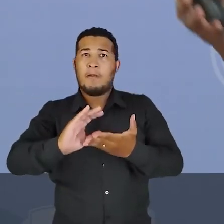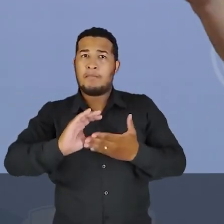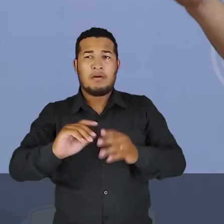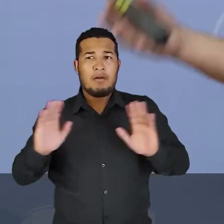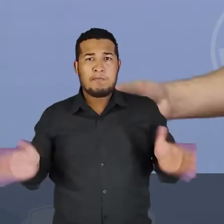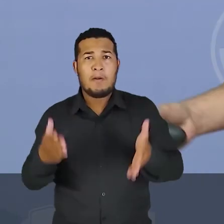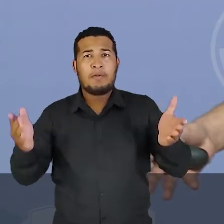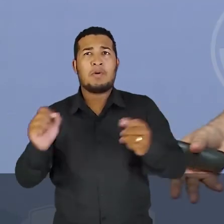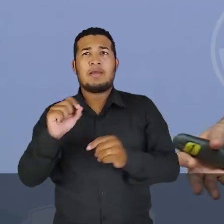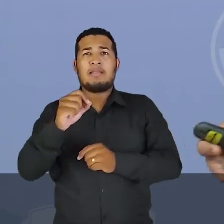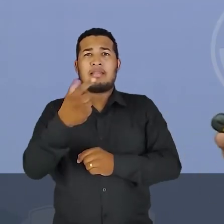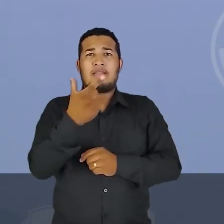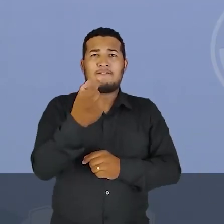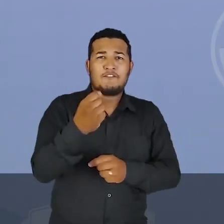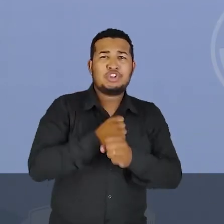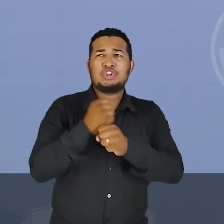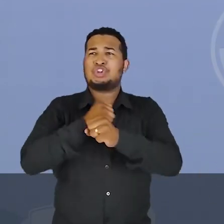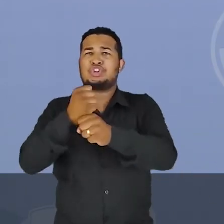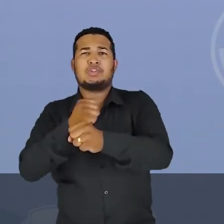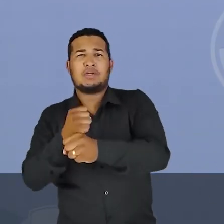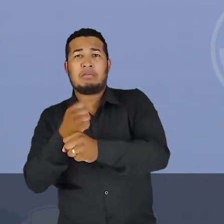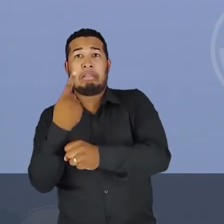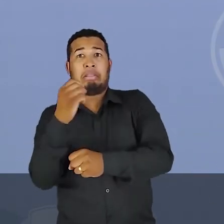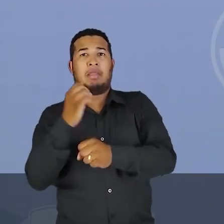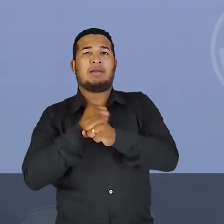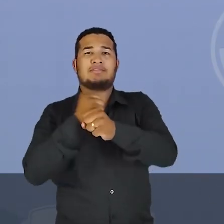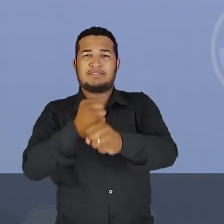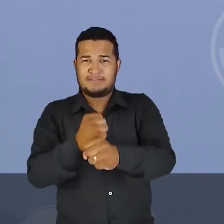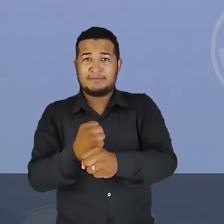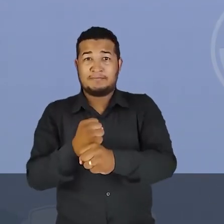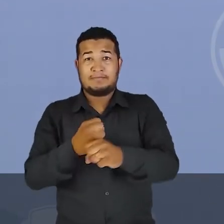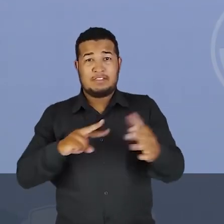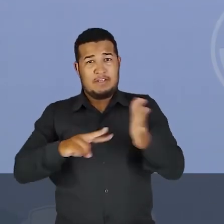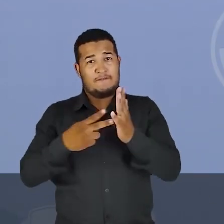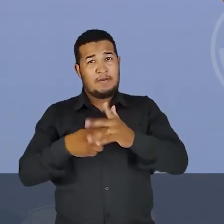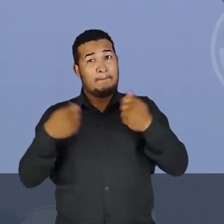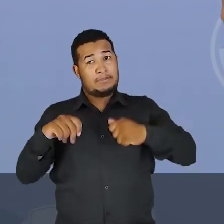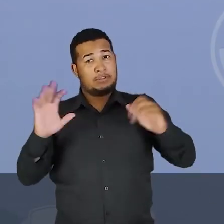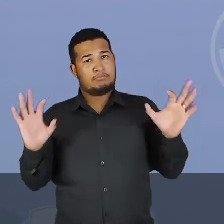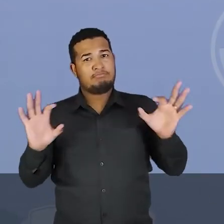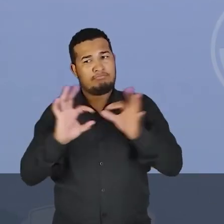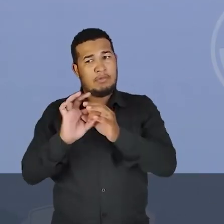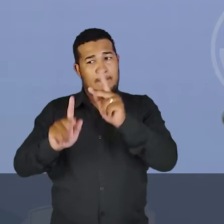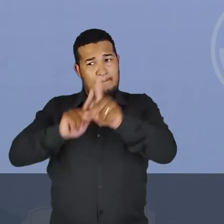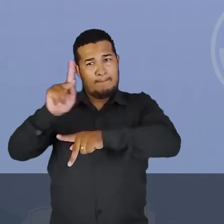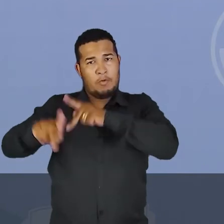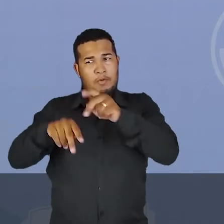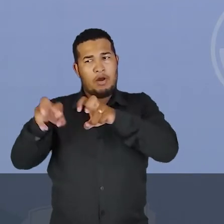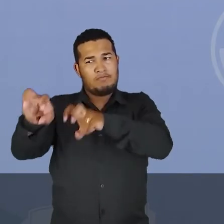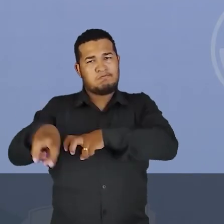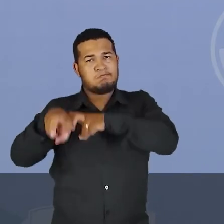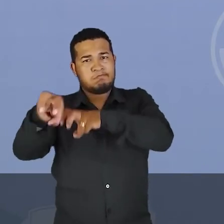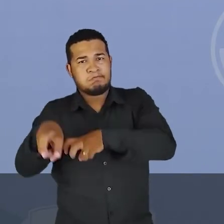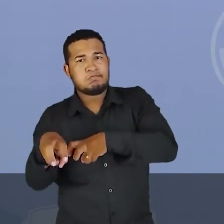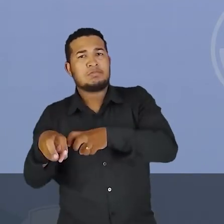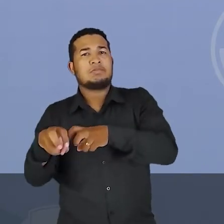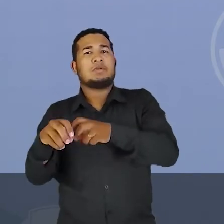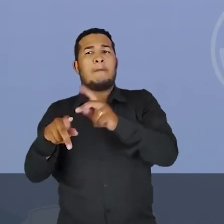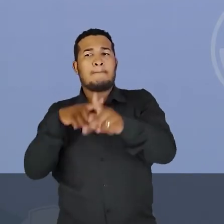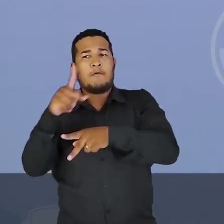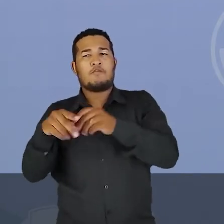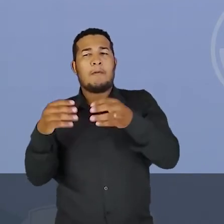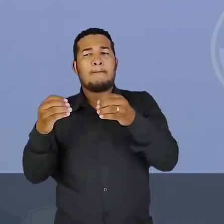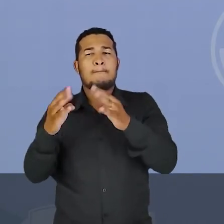15, 20 anos. Então, é um processo que vai envolver não só a população rural, né, aquela população que